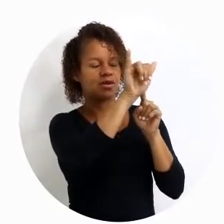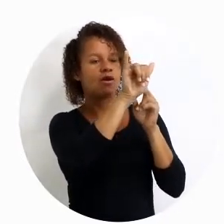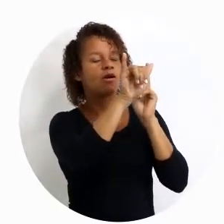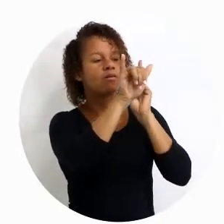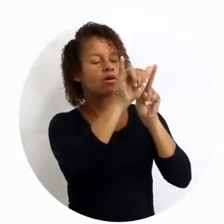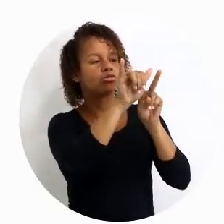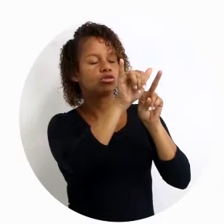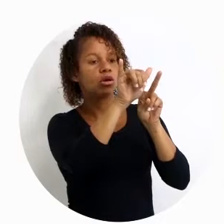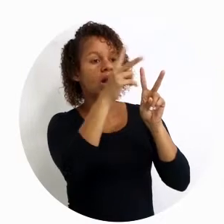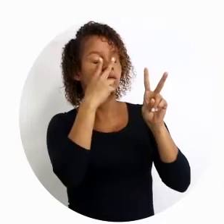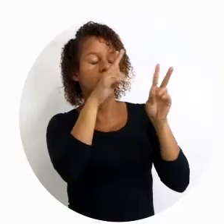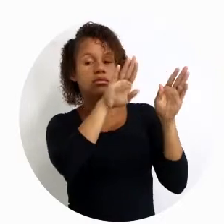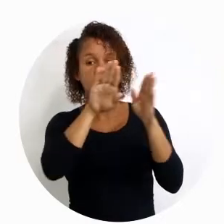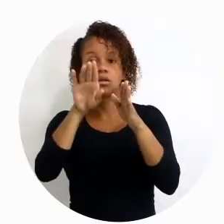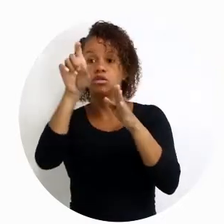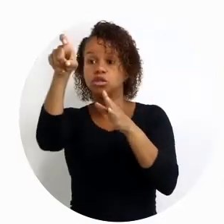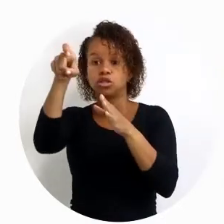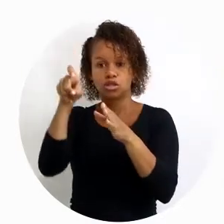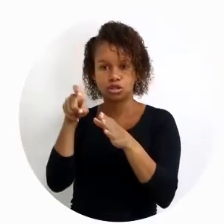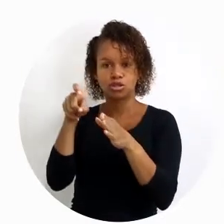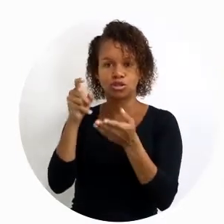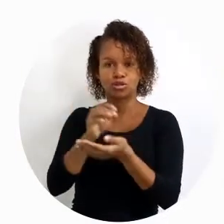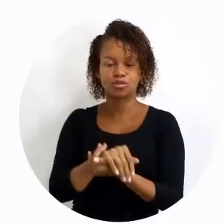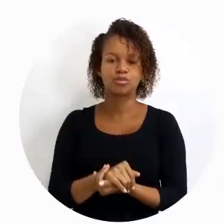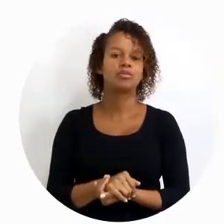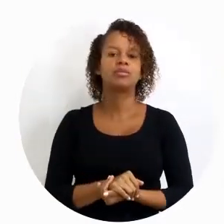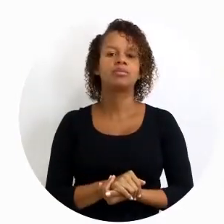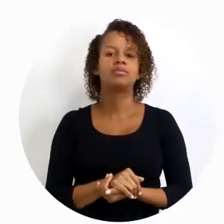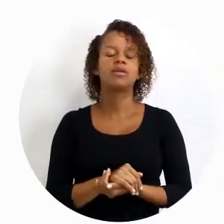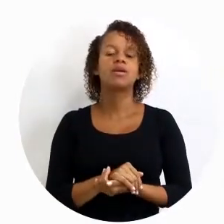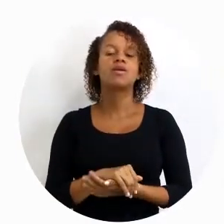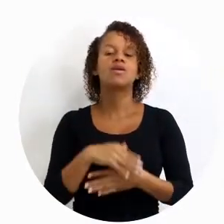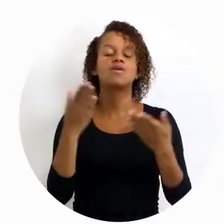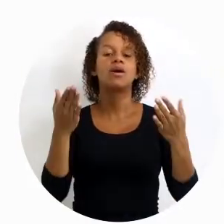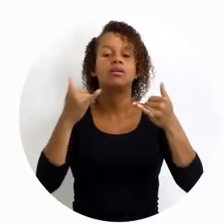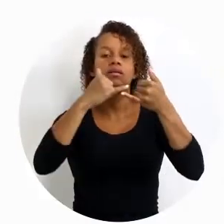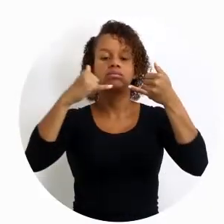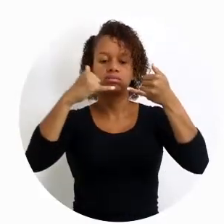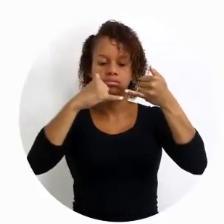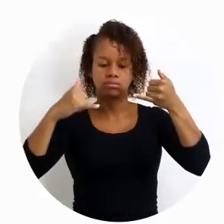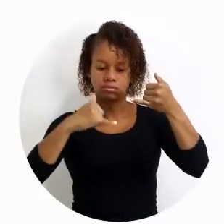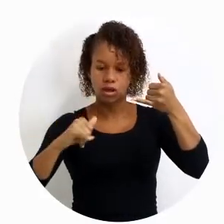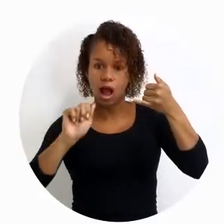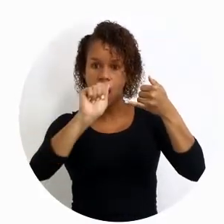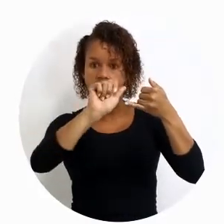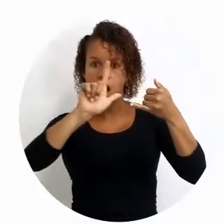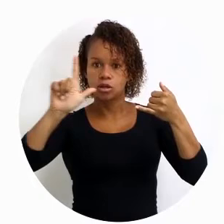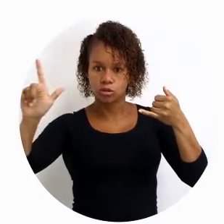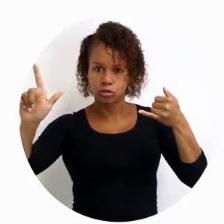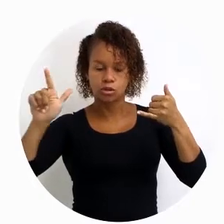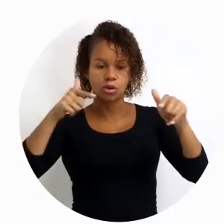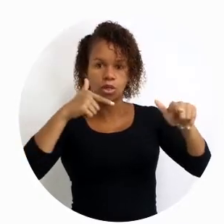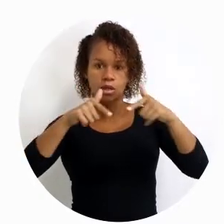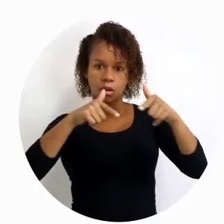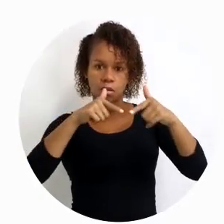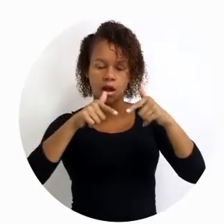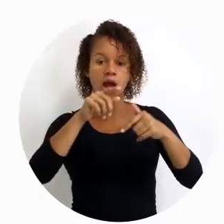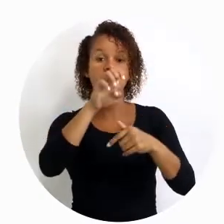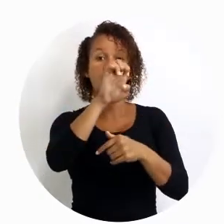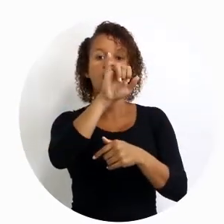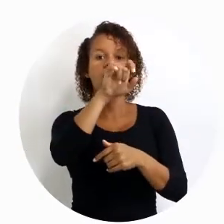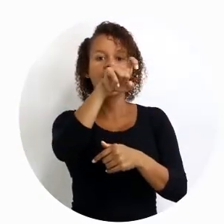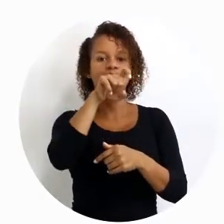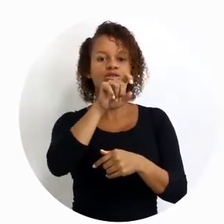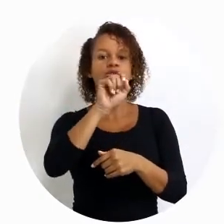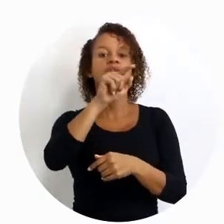me mostra que eu estou no eixo X. E quando a linha se torna azul, é porque eu estou trabalhando